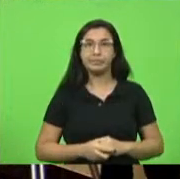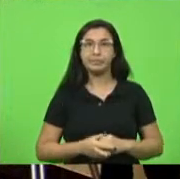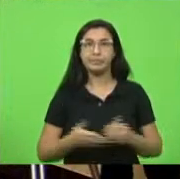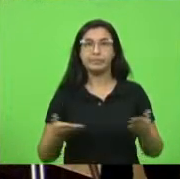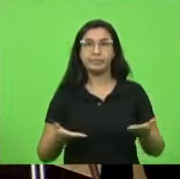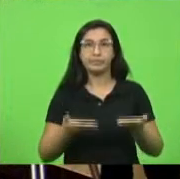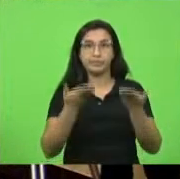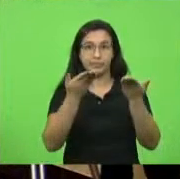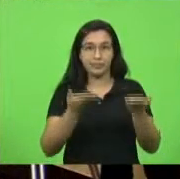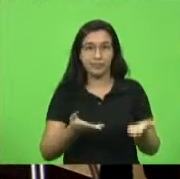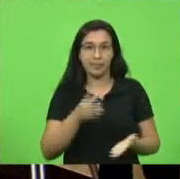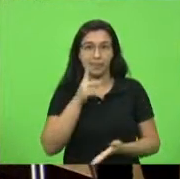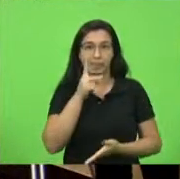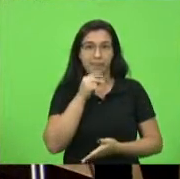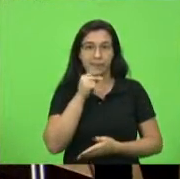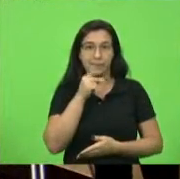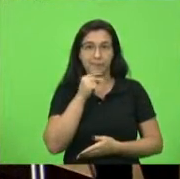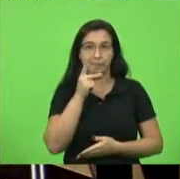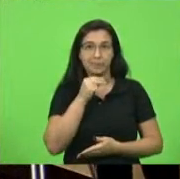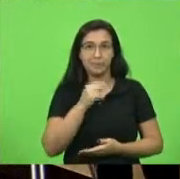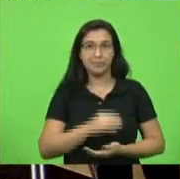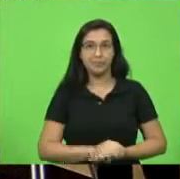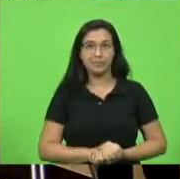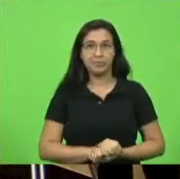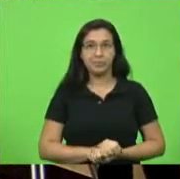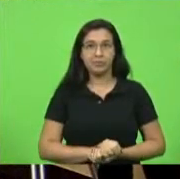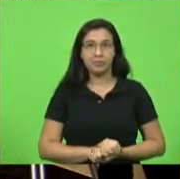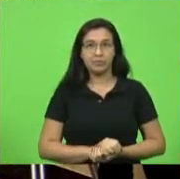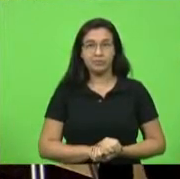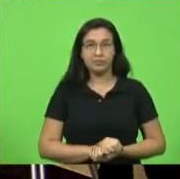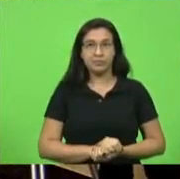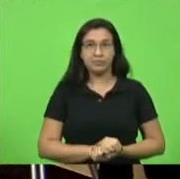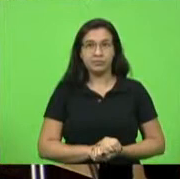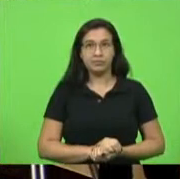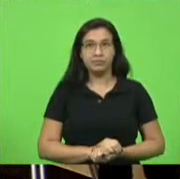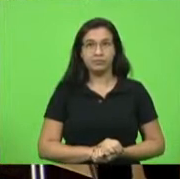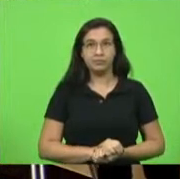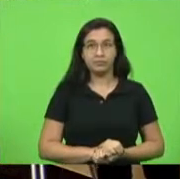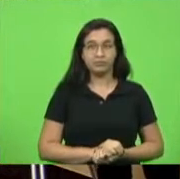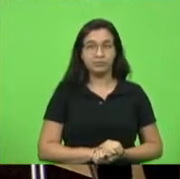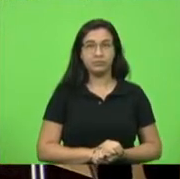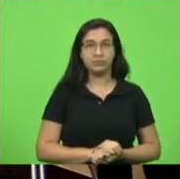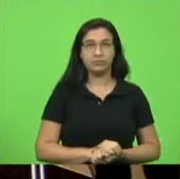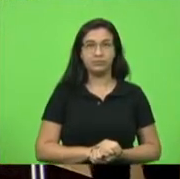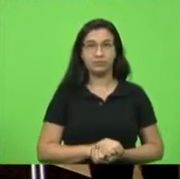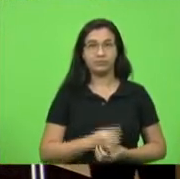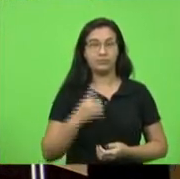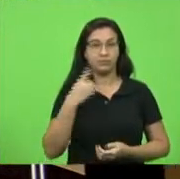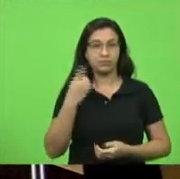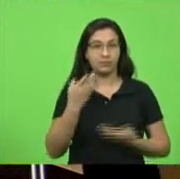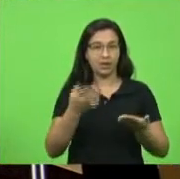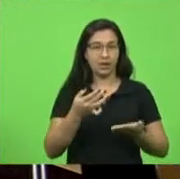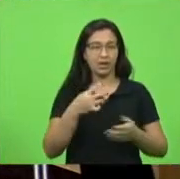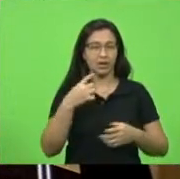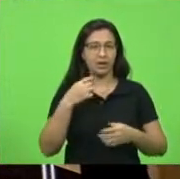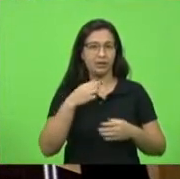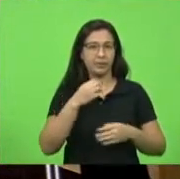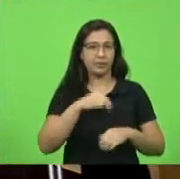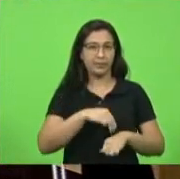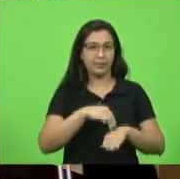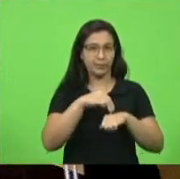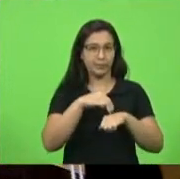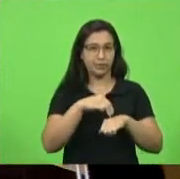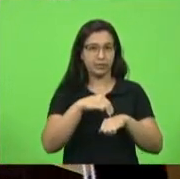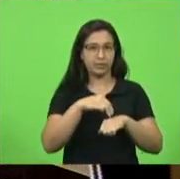Nunes. Senhores e senhoras deputadas, com relação à moção do deputado Jessé, eu quero